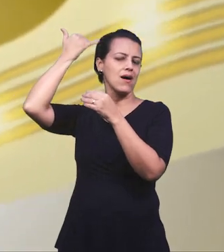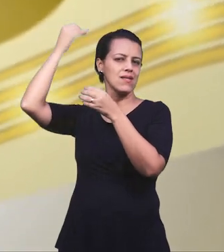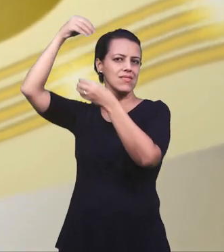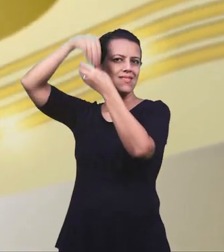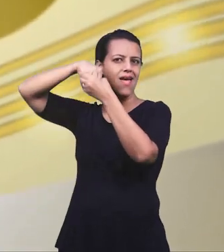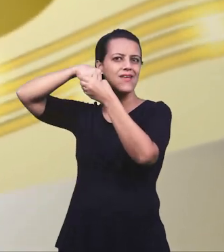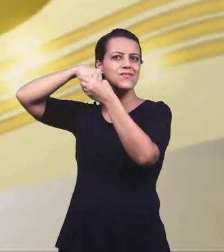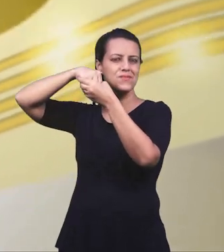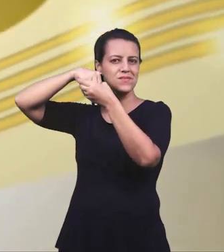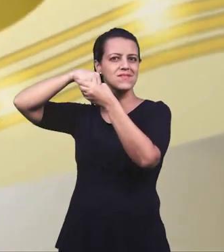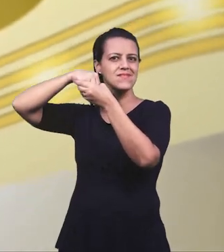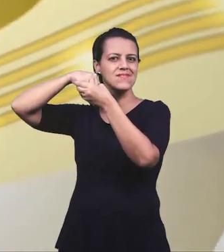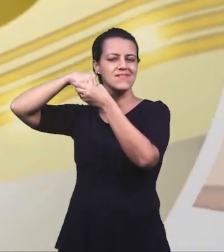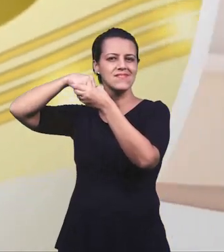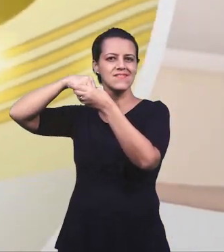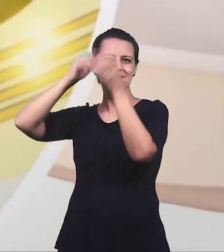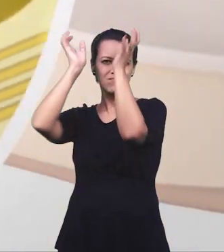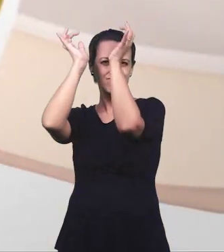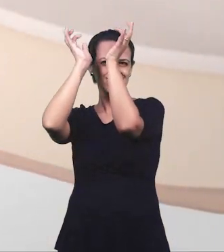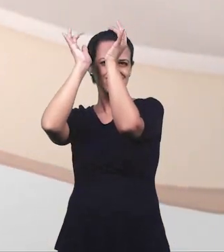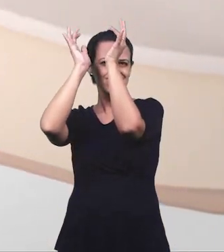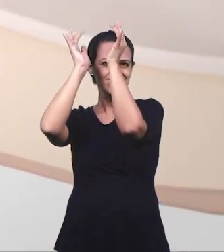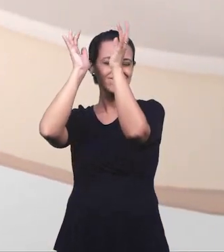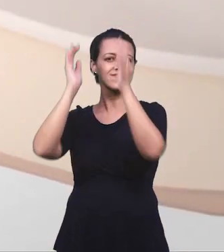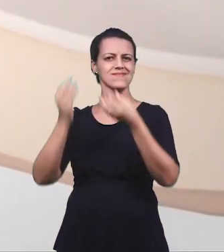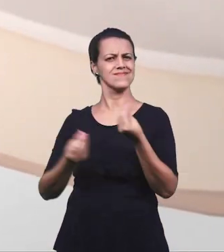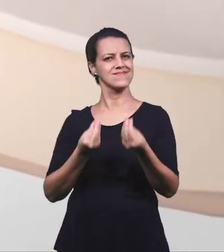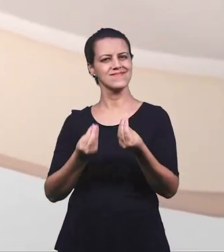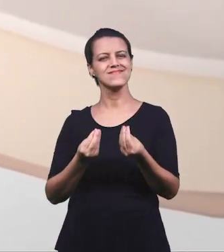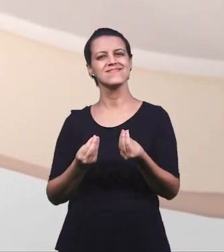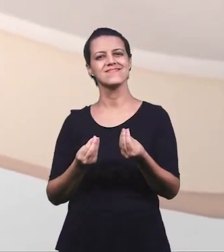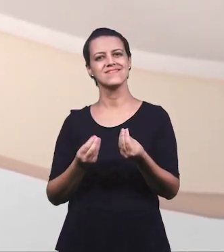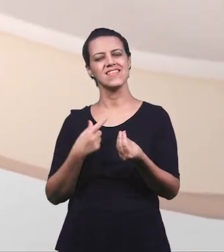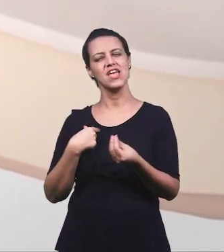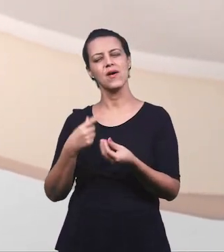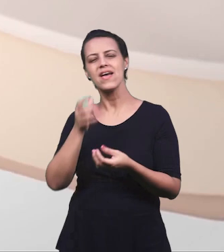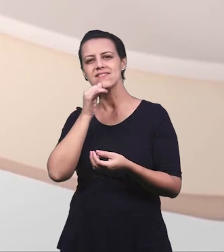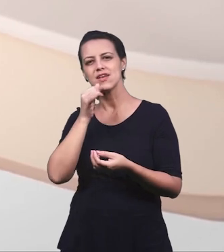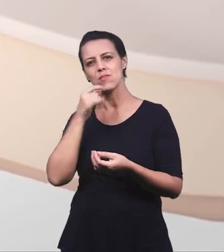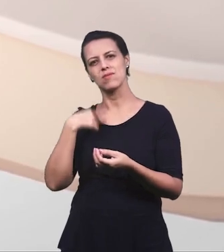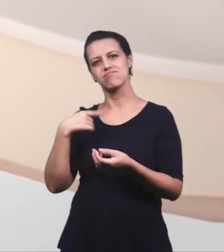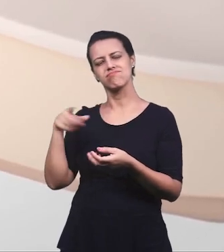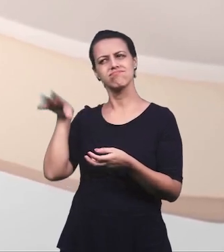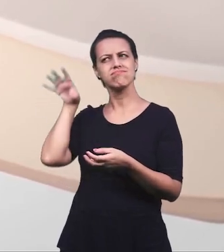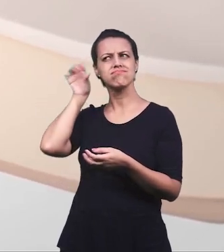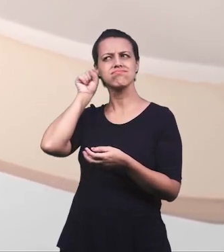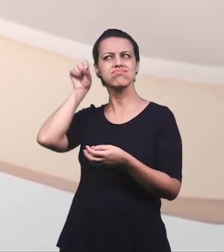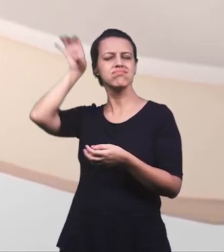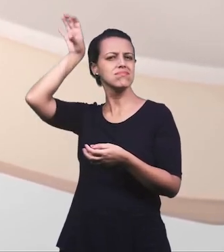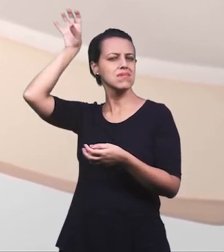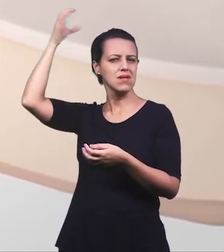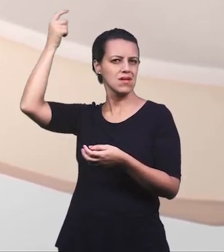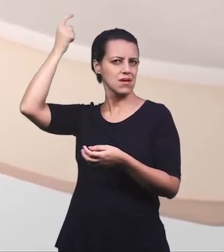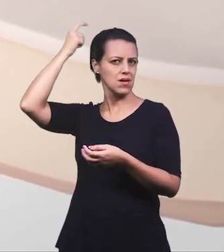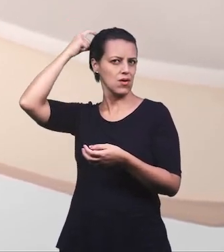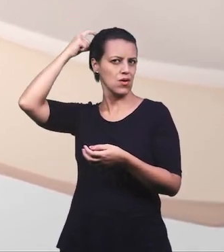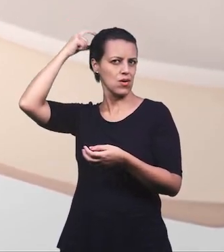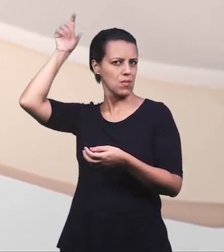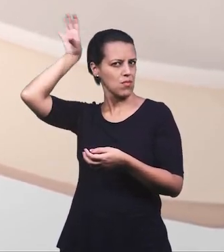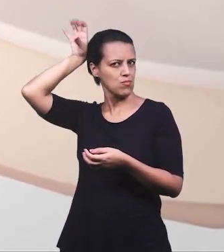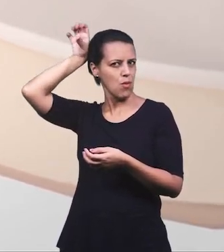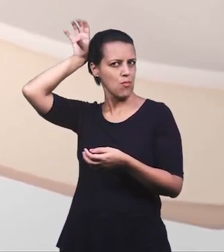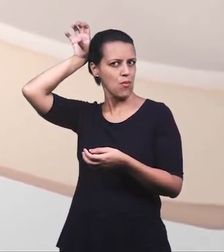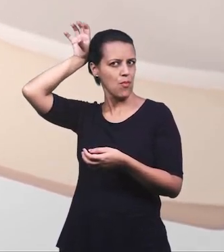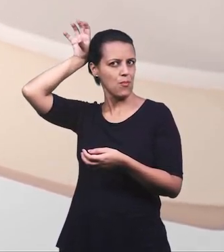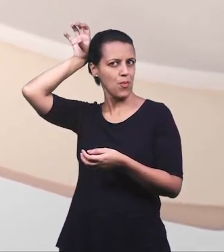cóclea, transferindo ali para o nervo auditivo, transformando aquilo que eu estou captando pelo ímã, né, que é a onda mecânica,